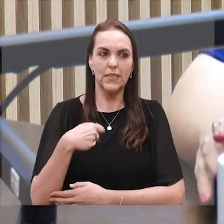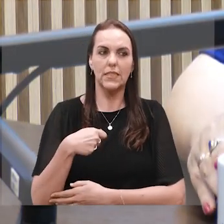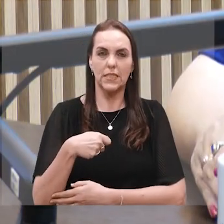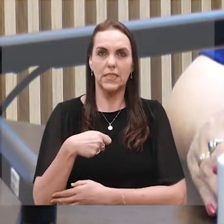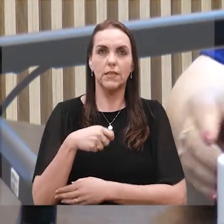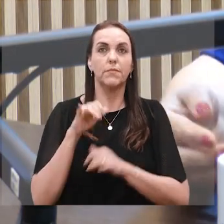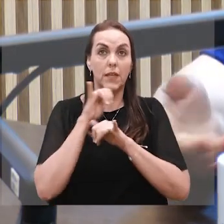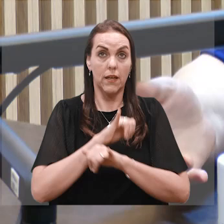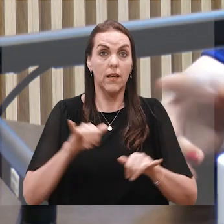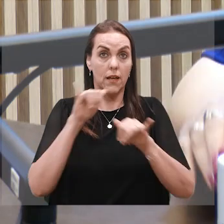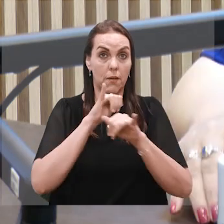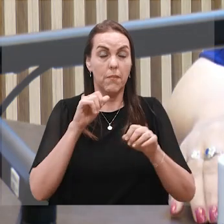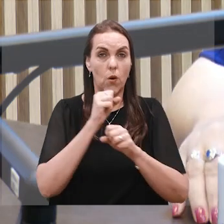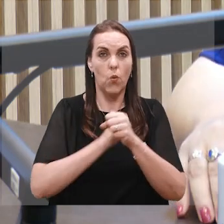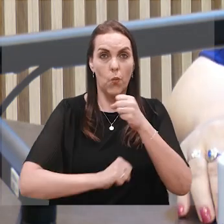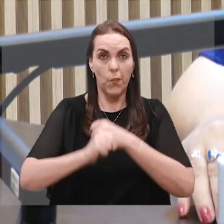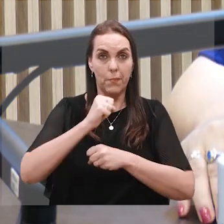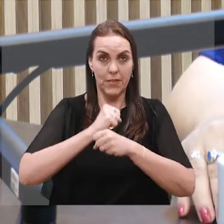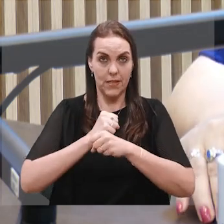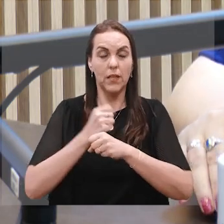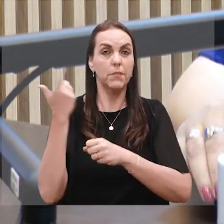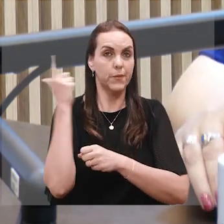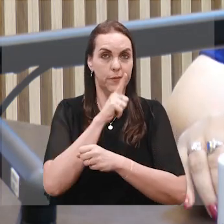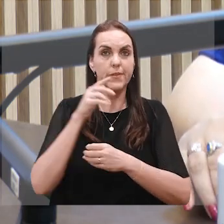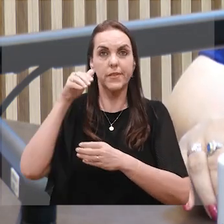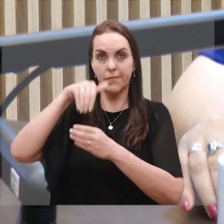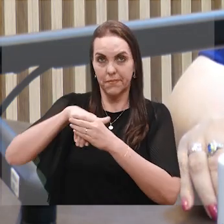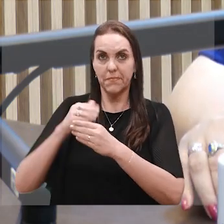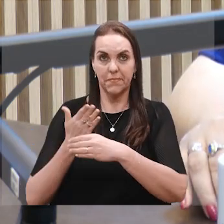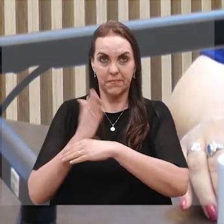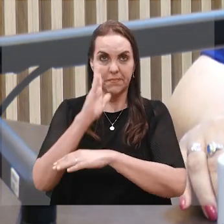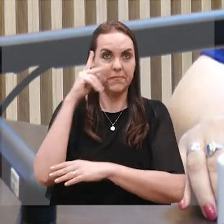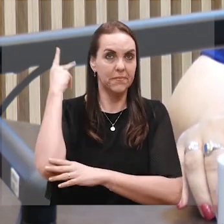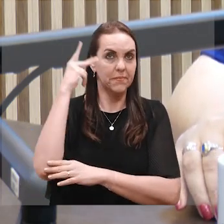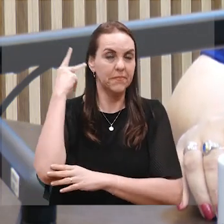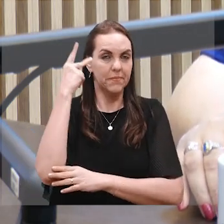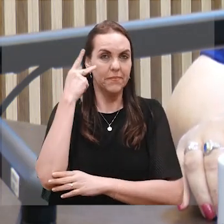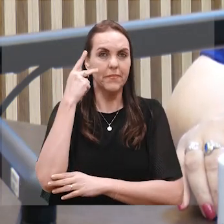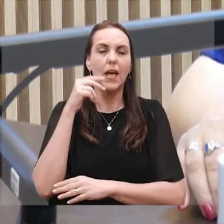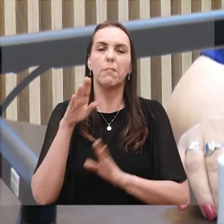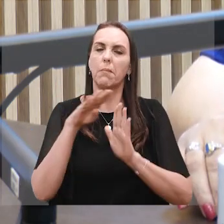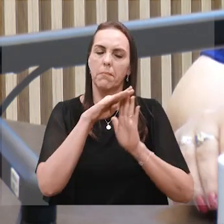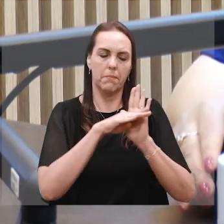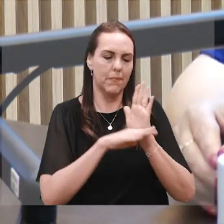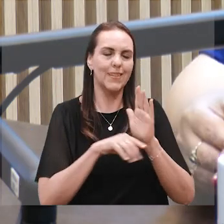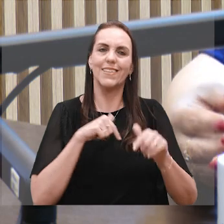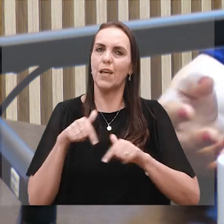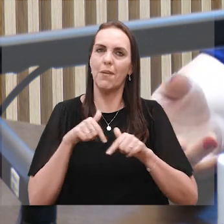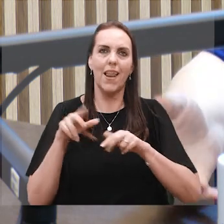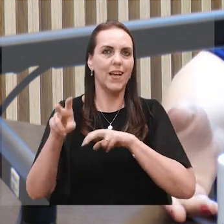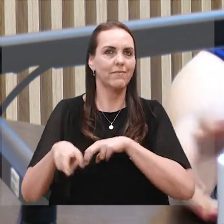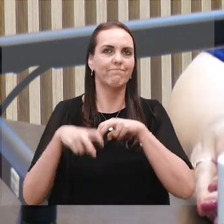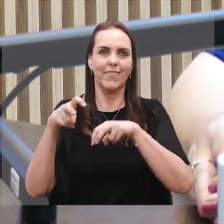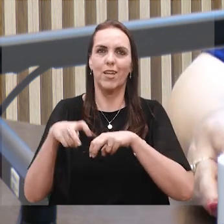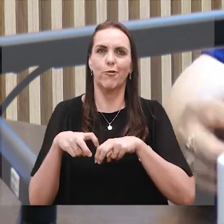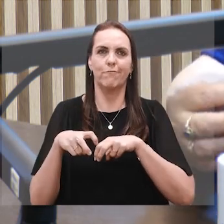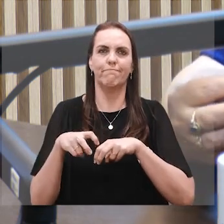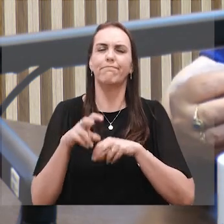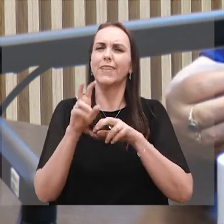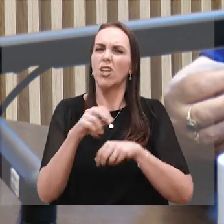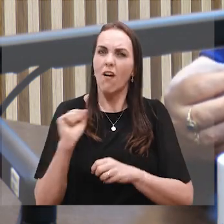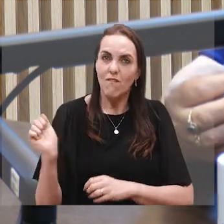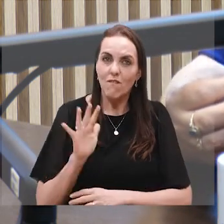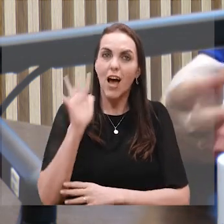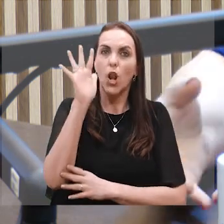o ano passado, né, para chegar à vereadora, uma das minhas pautas é trabalhar a questão do interior. Se o interior é valorizado,